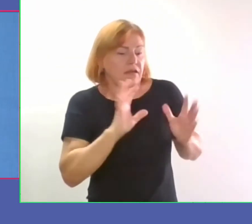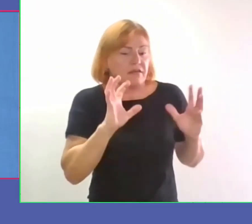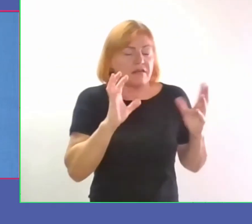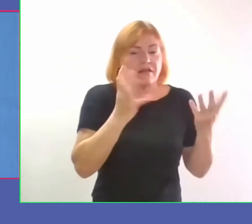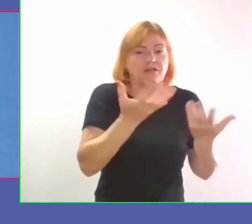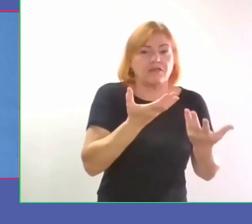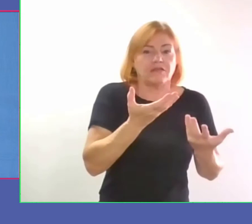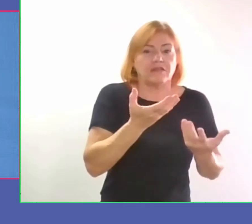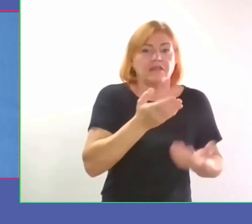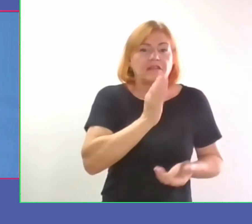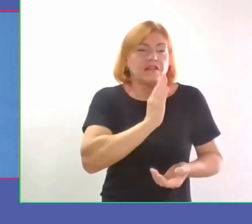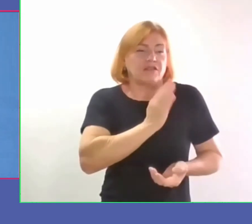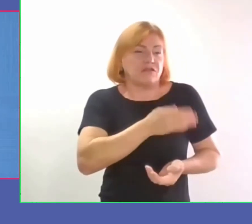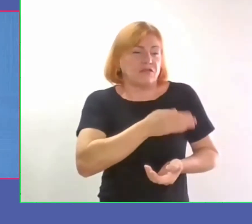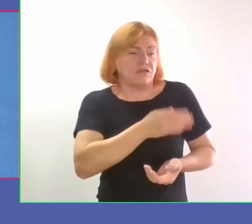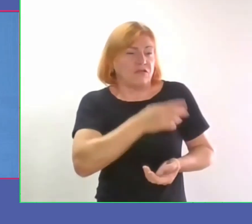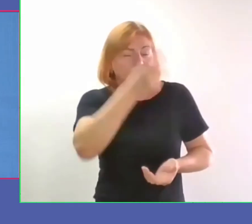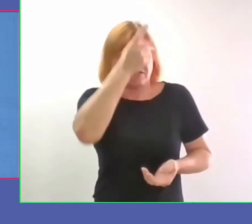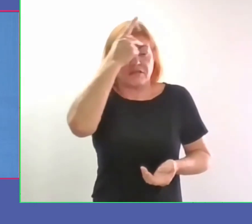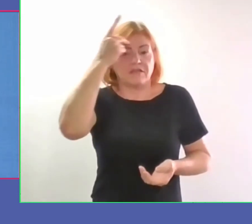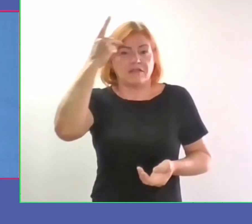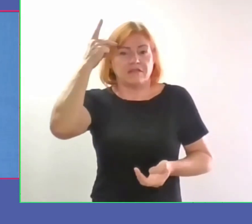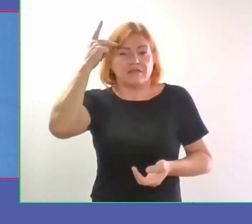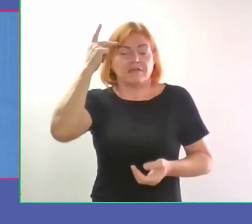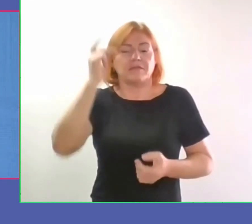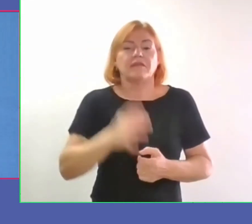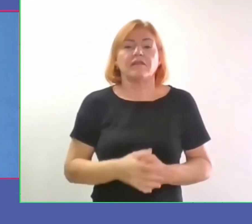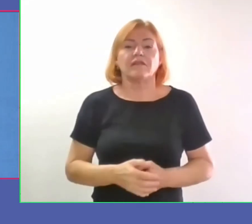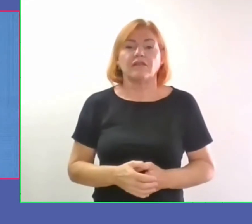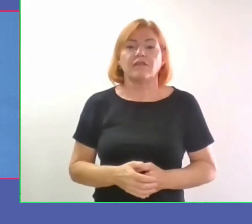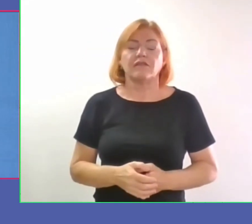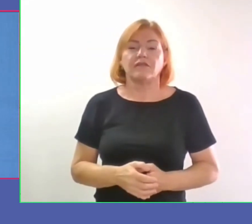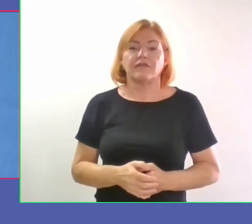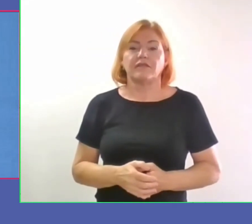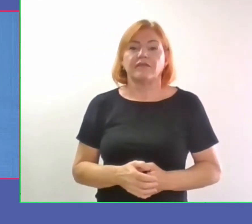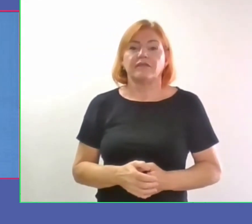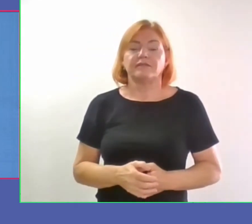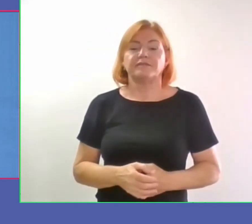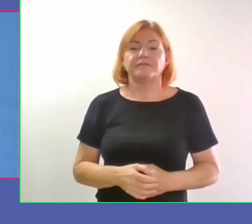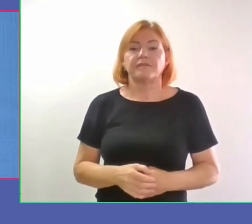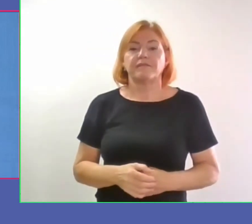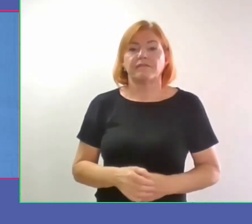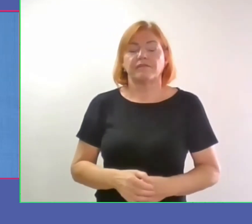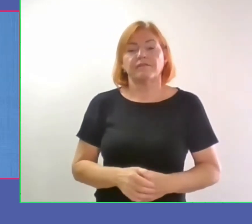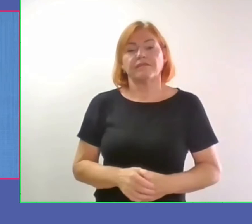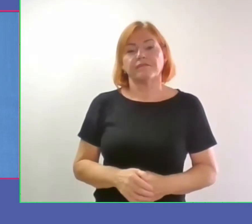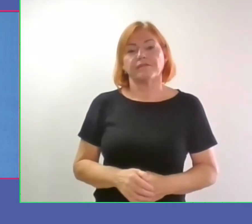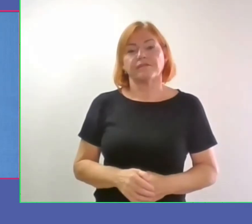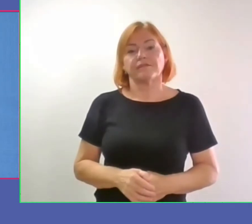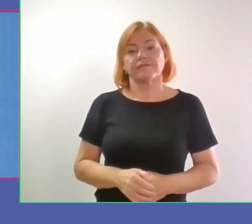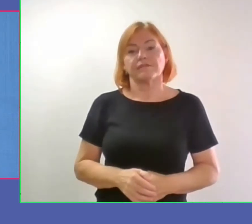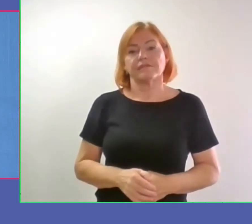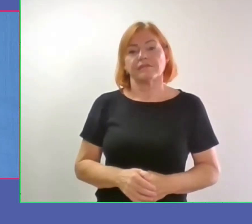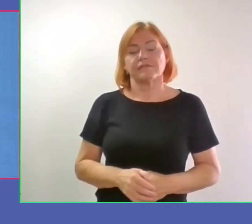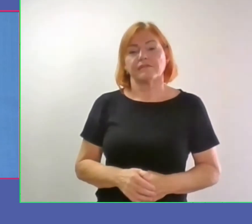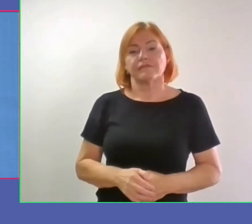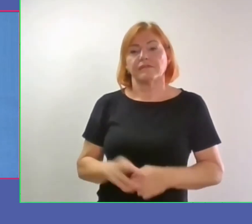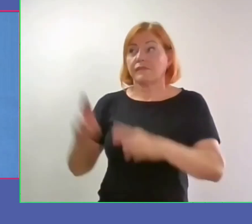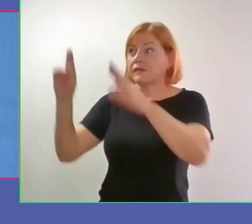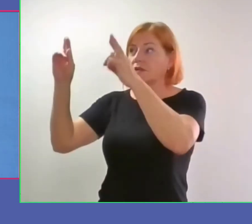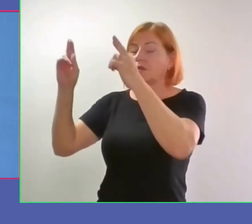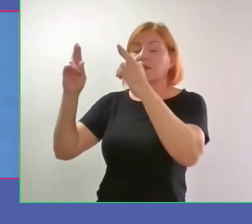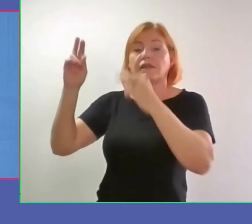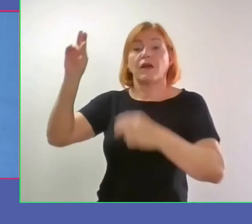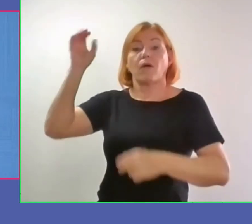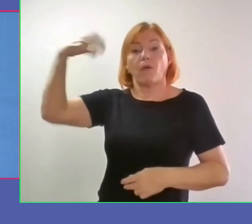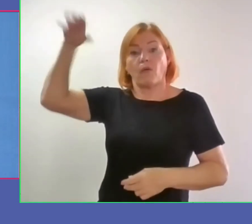E juntando essas pessoas, né, que o rei veio a salvar, nós então formaremos a